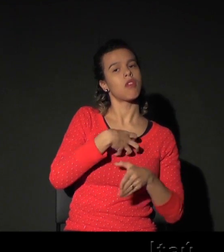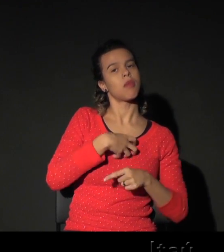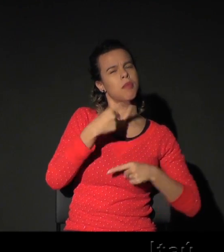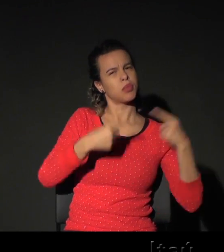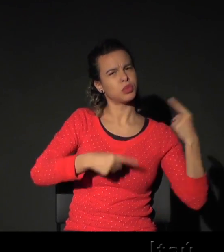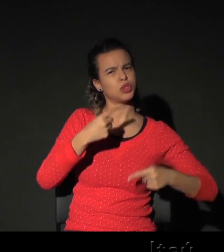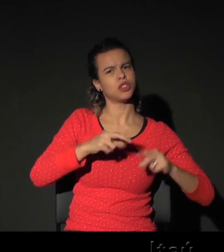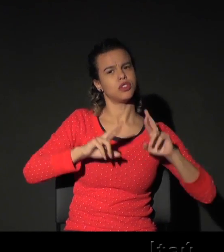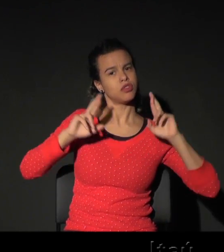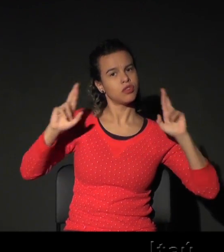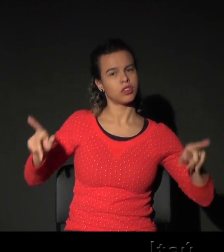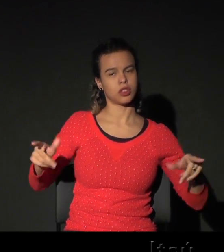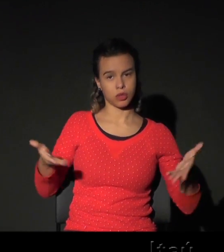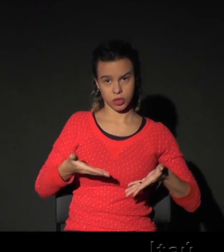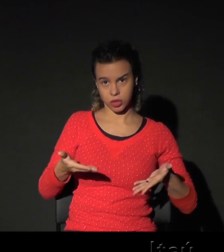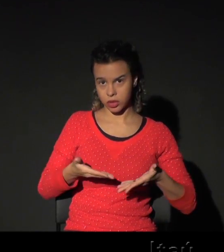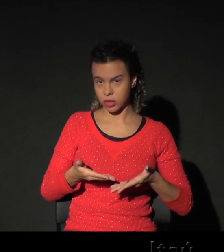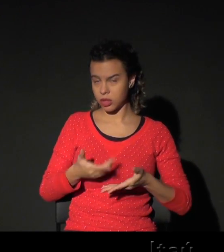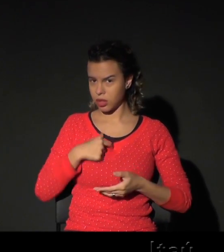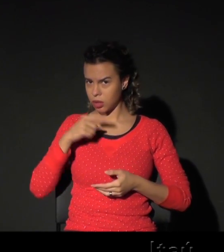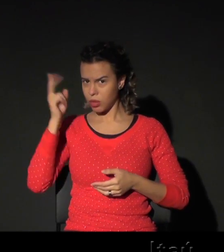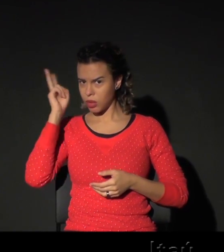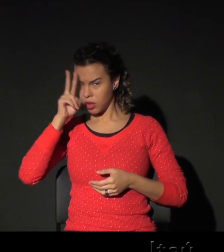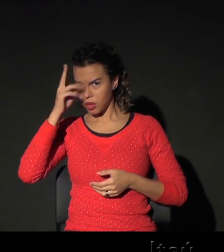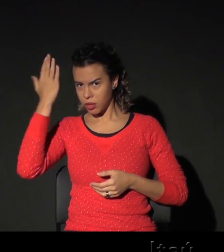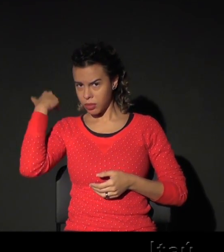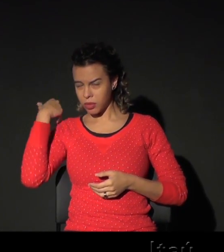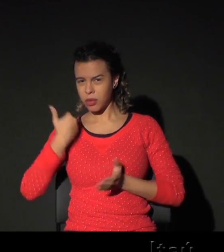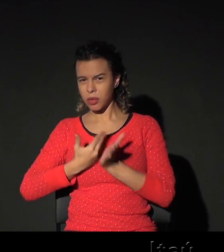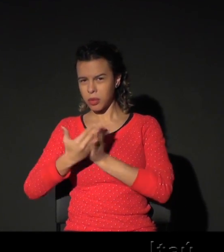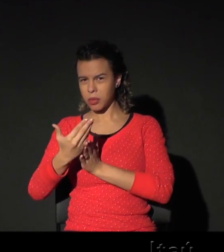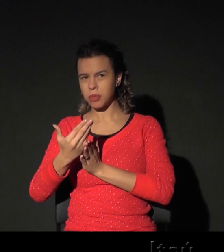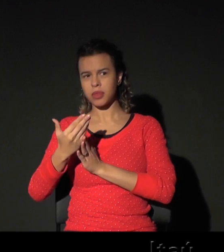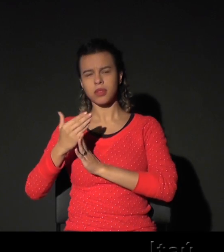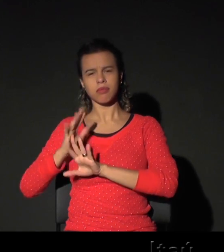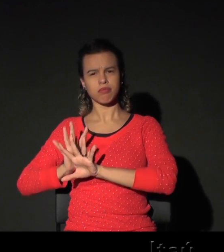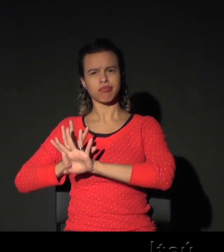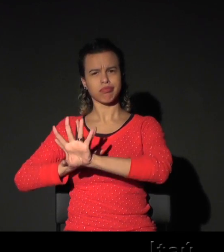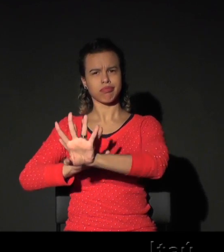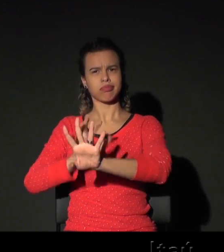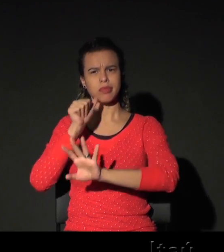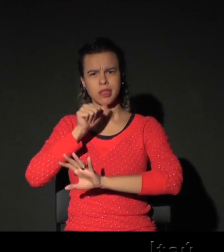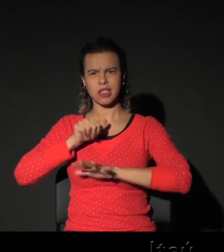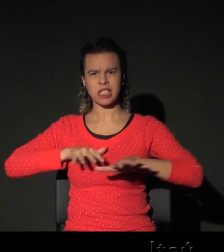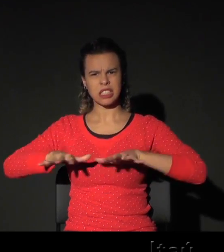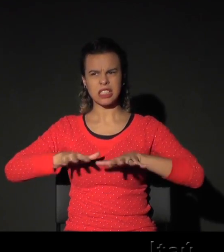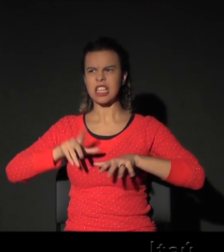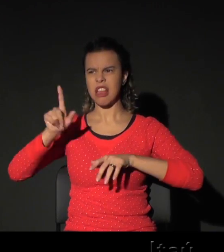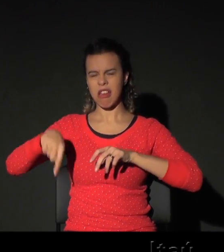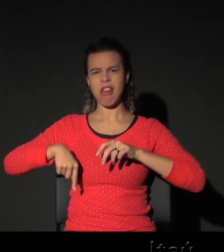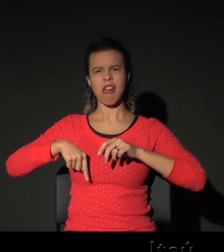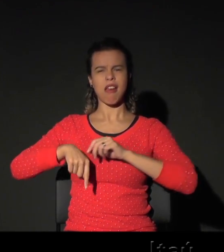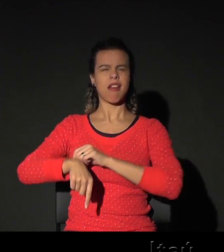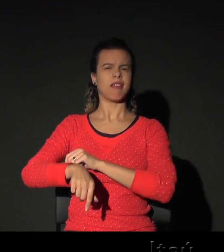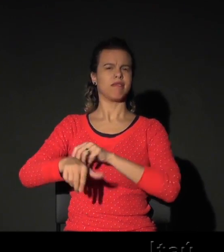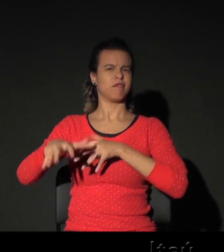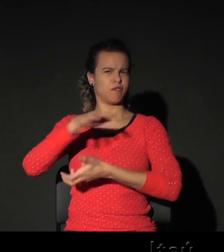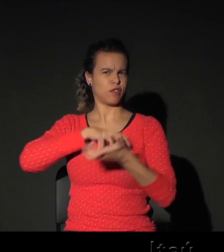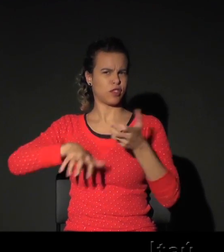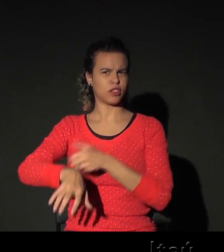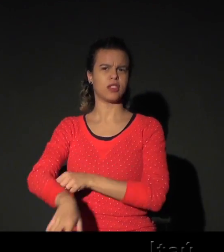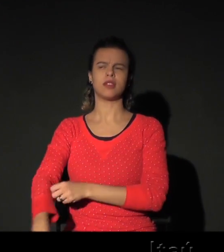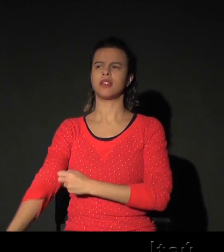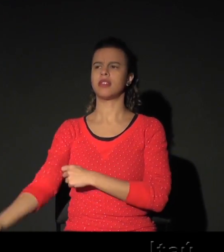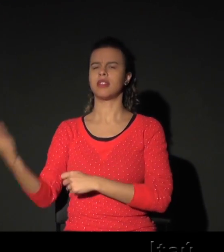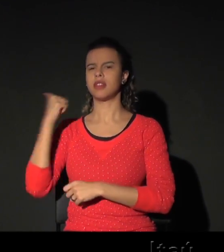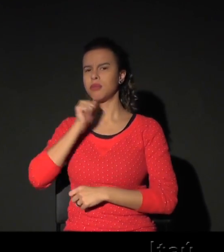e distinta né hoje mas eu eu eu lembro que quando as primeiras marchas elas foram escandalosas né as mulheres não tinham muita